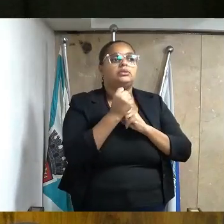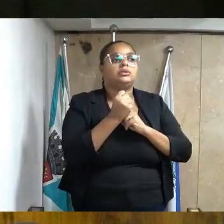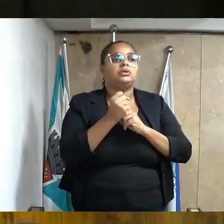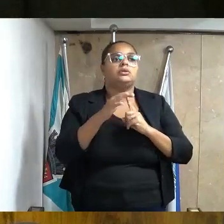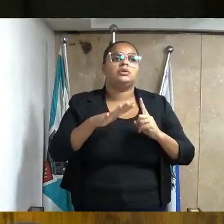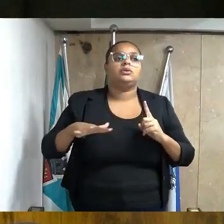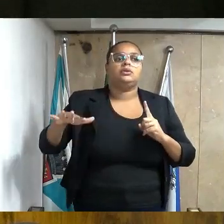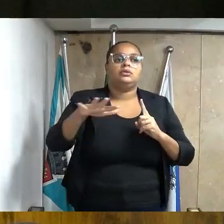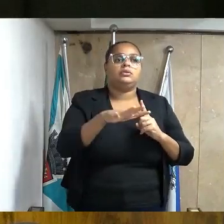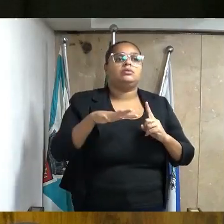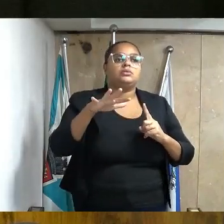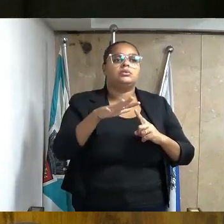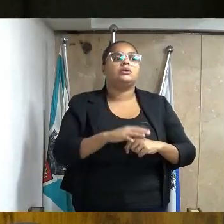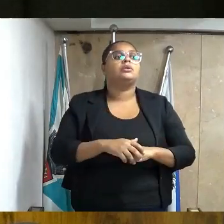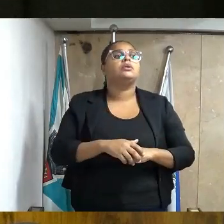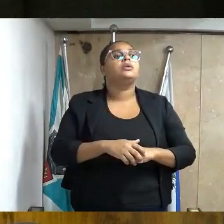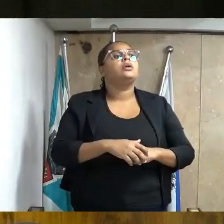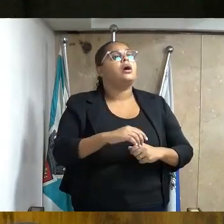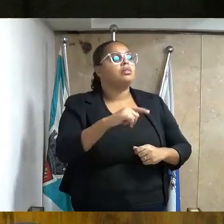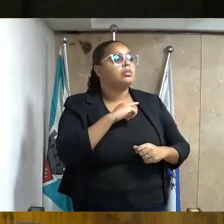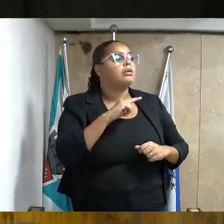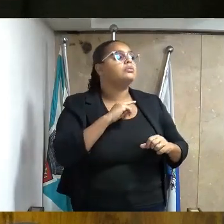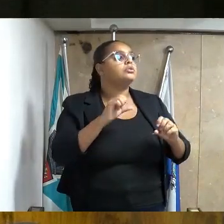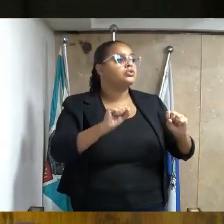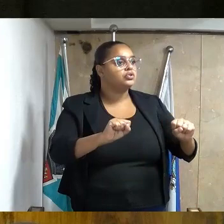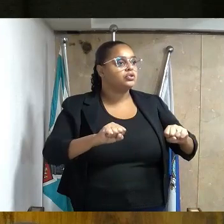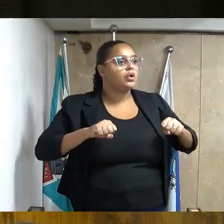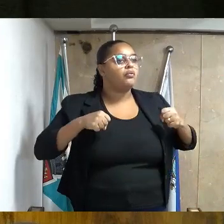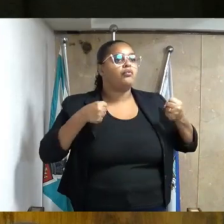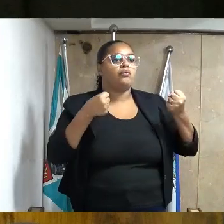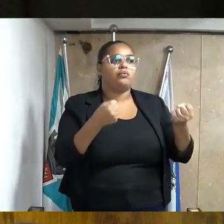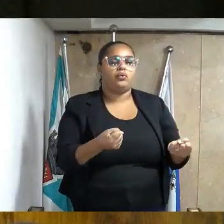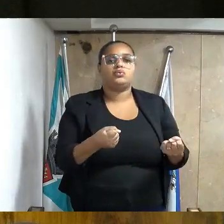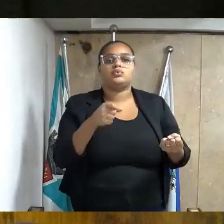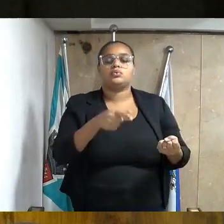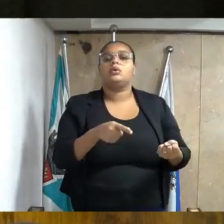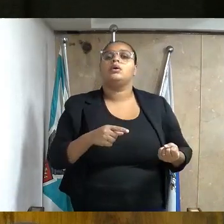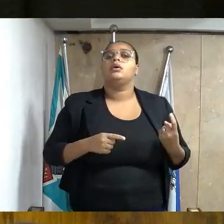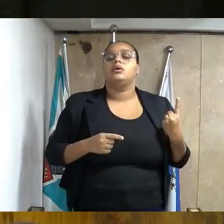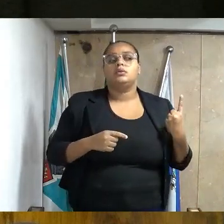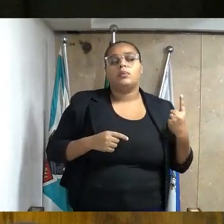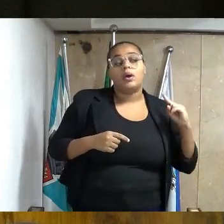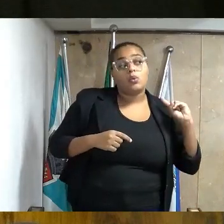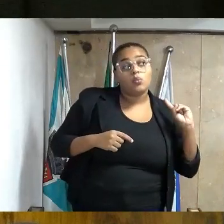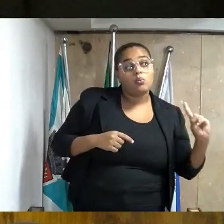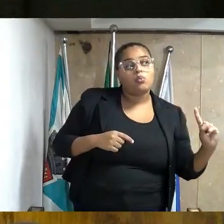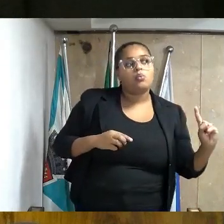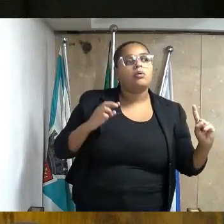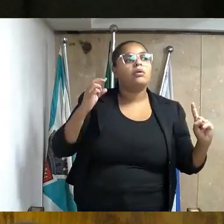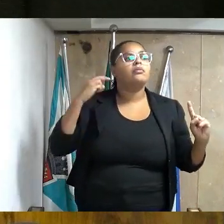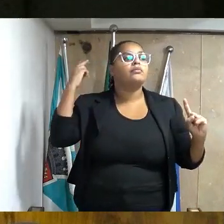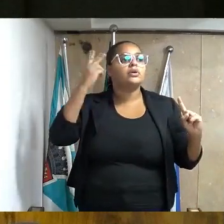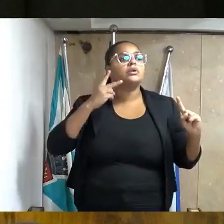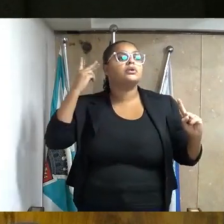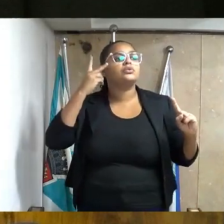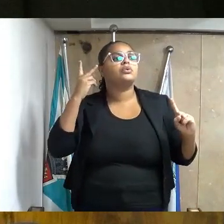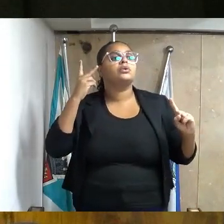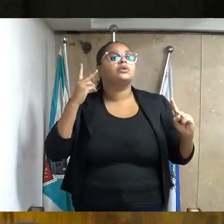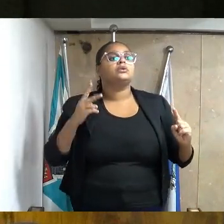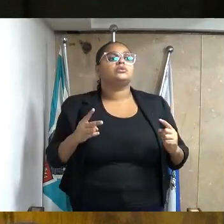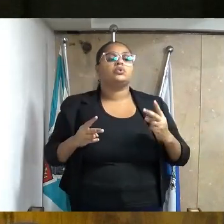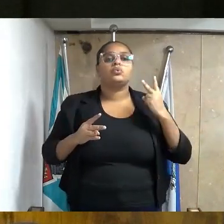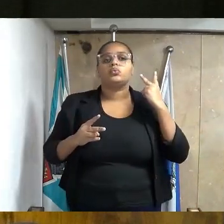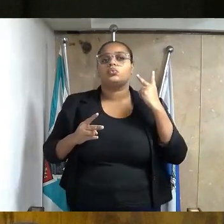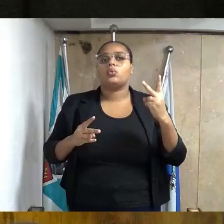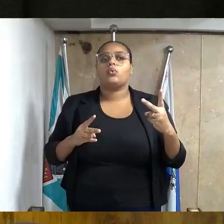cidade. Eu tenho observado o empenho que essa Câmara não é um vereador, não são dois vereadores. É